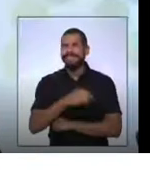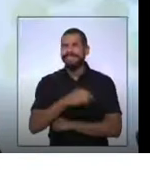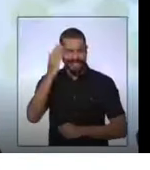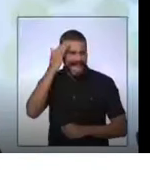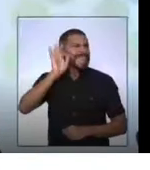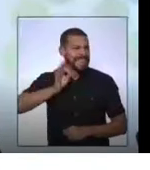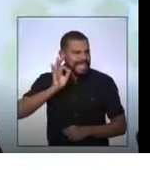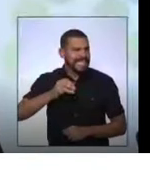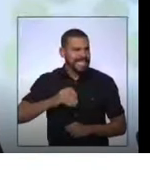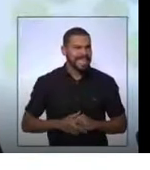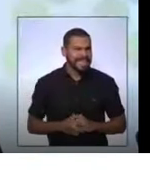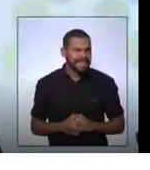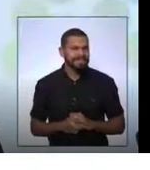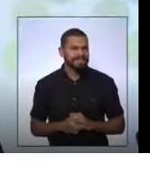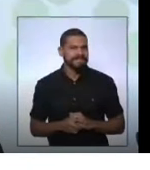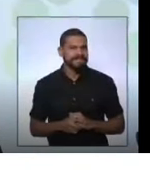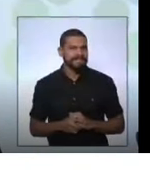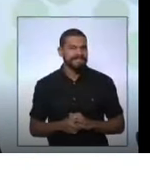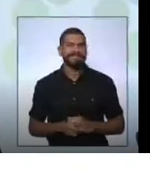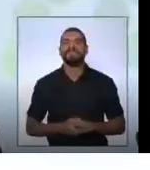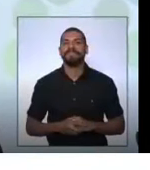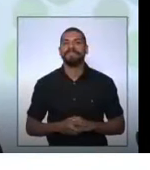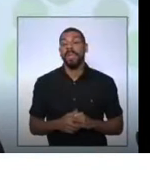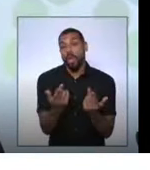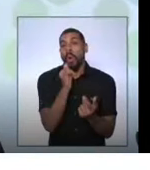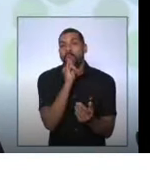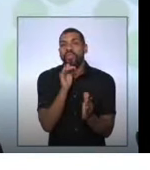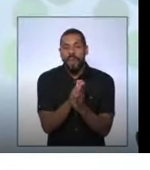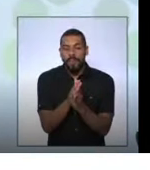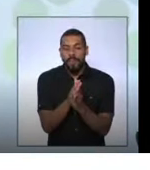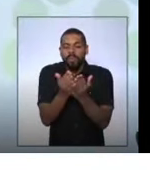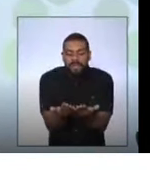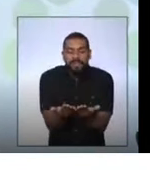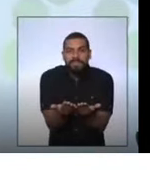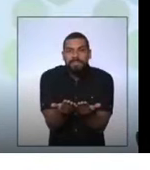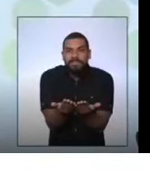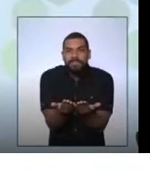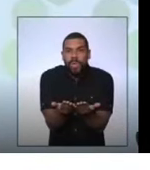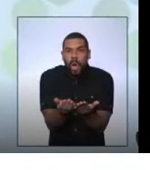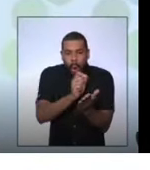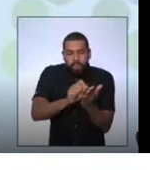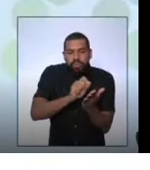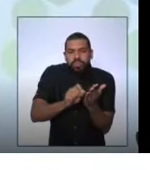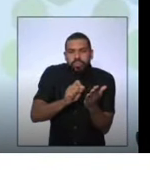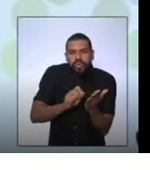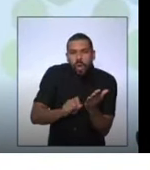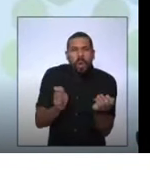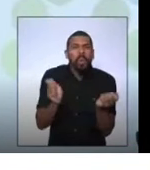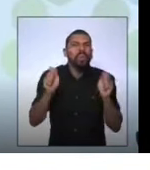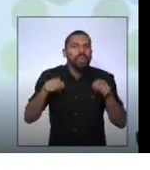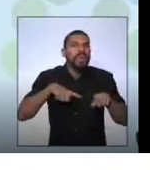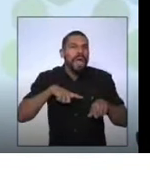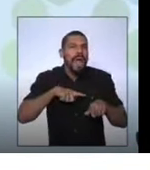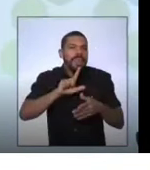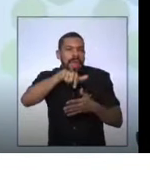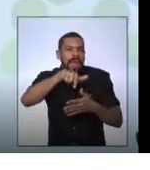tem certeza? Será que, assim como o livro impresso, ele deixou de existir depois que existem